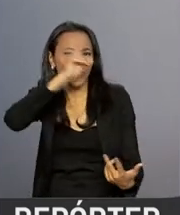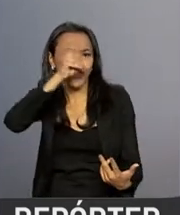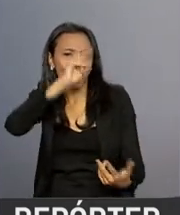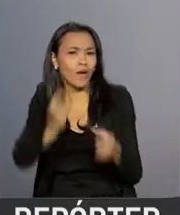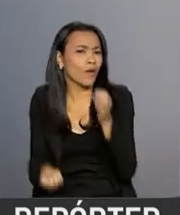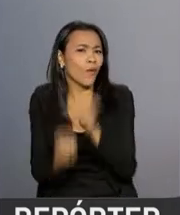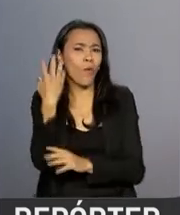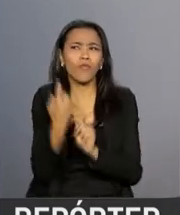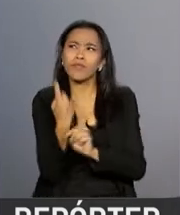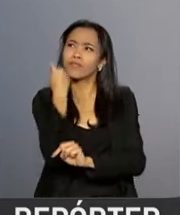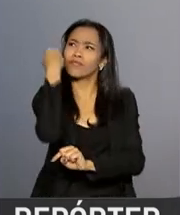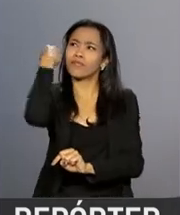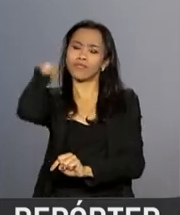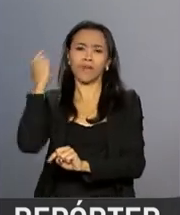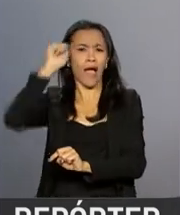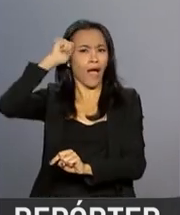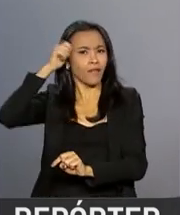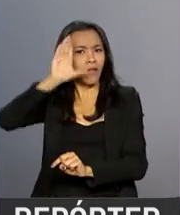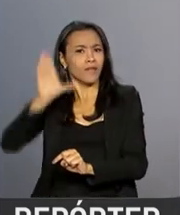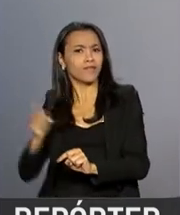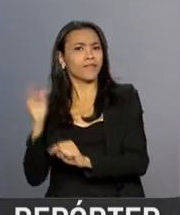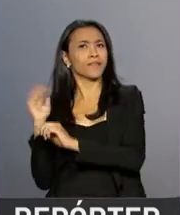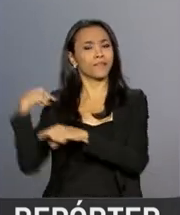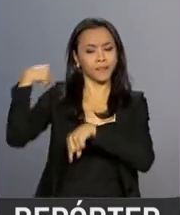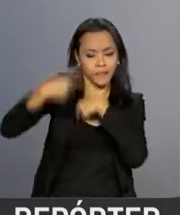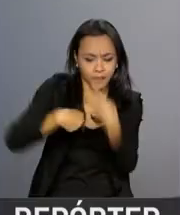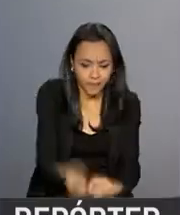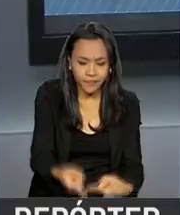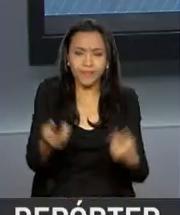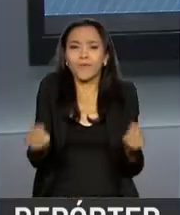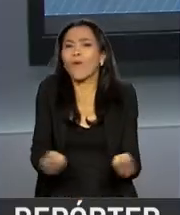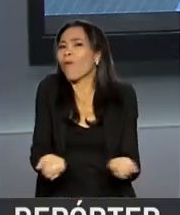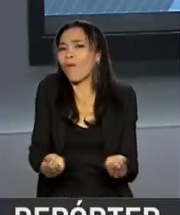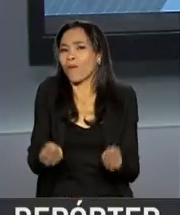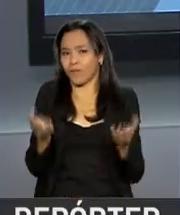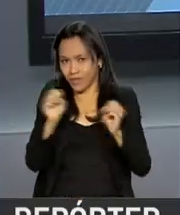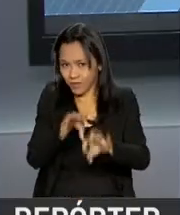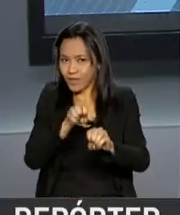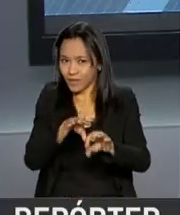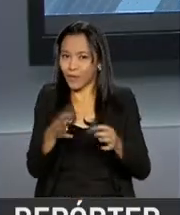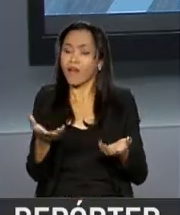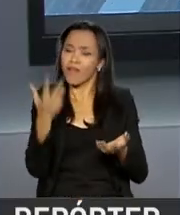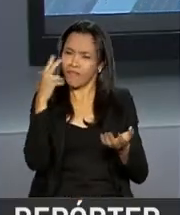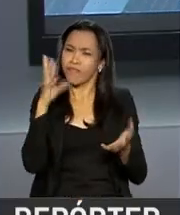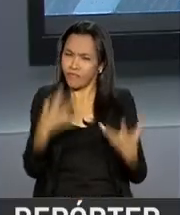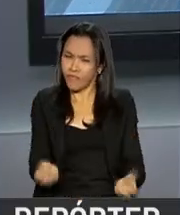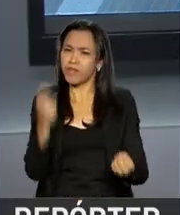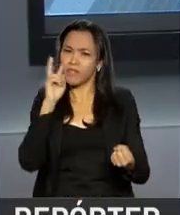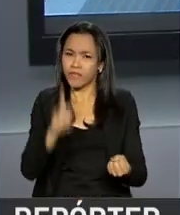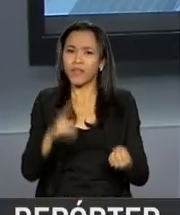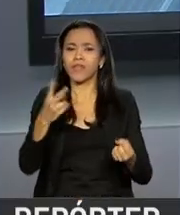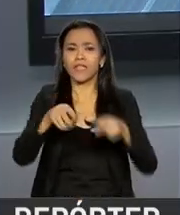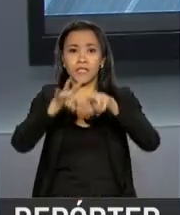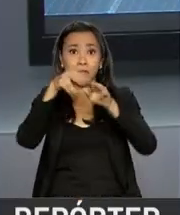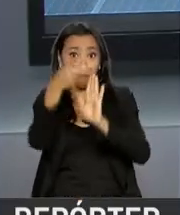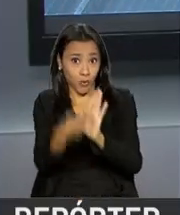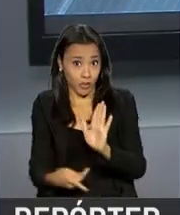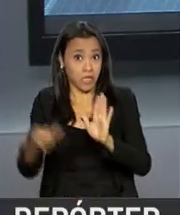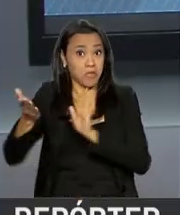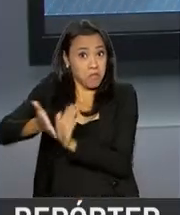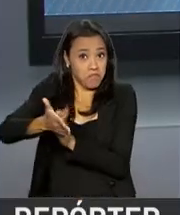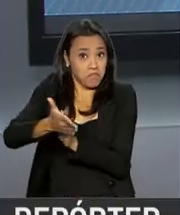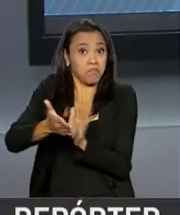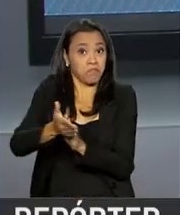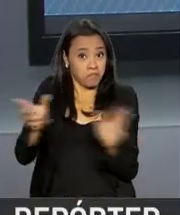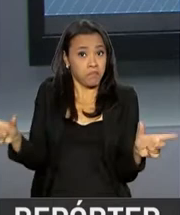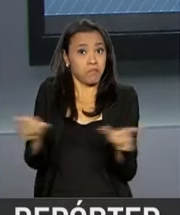africanas e valorizar antepassados negros vamos agora ver um pouco mais desse projeto reconhecido pelo ministério